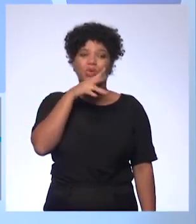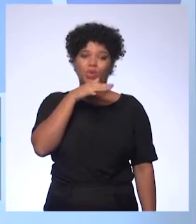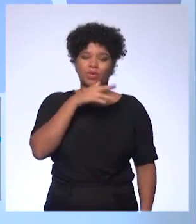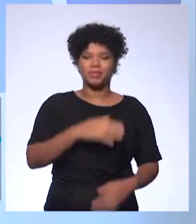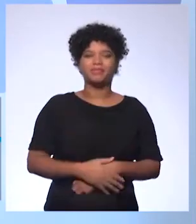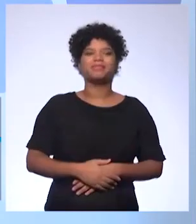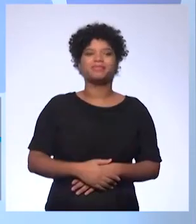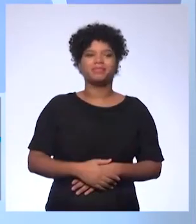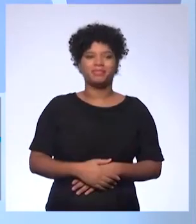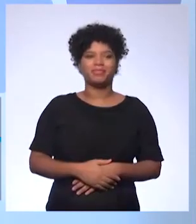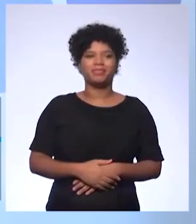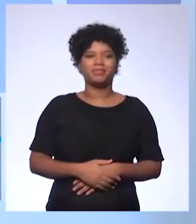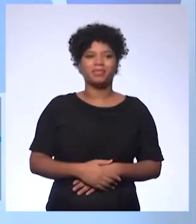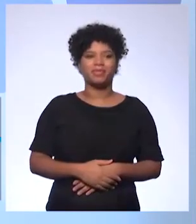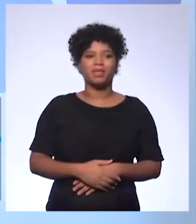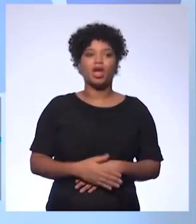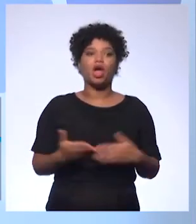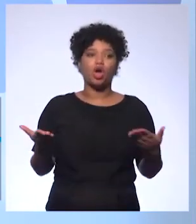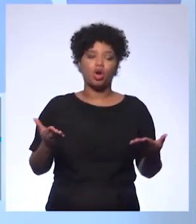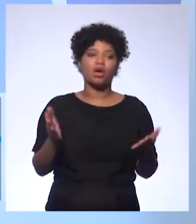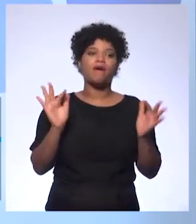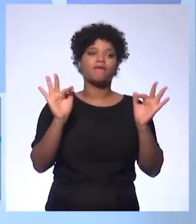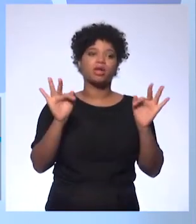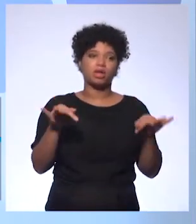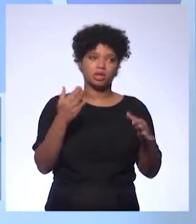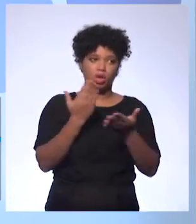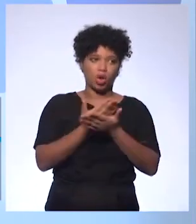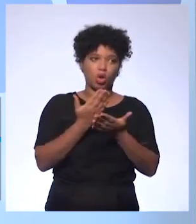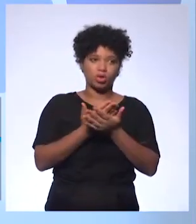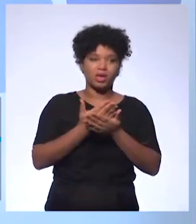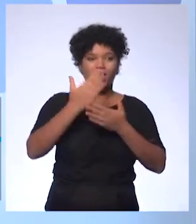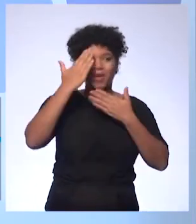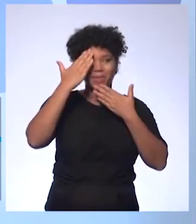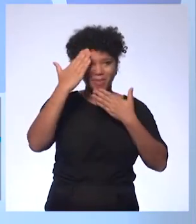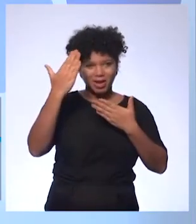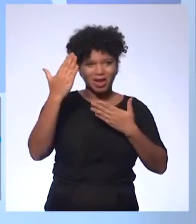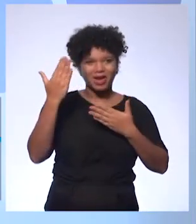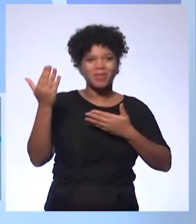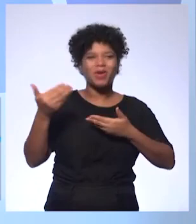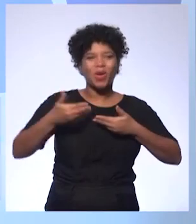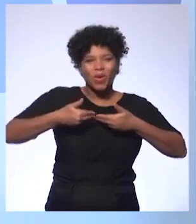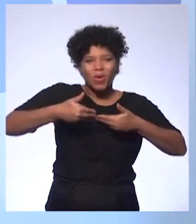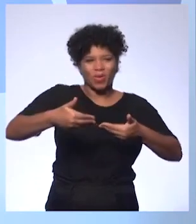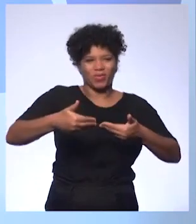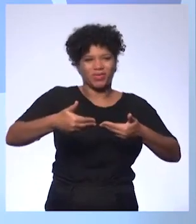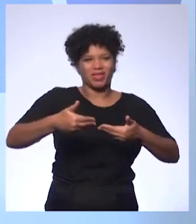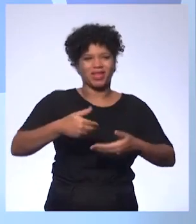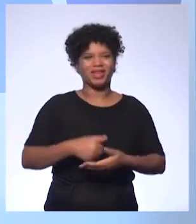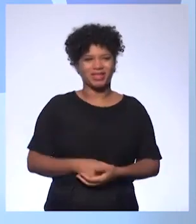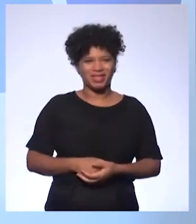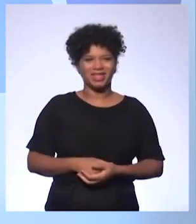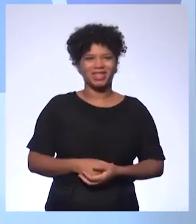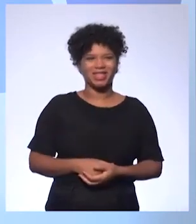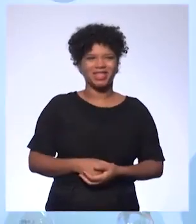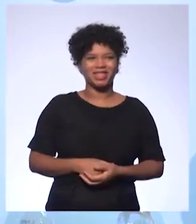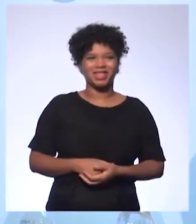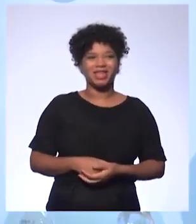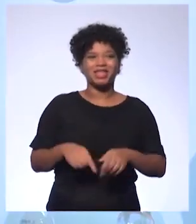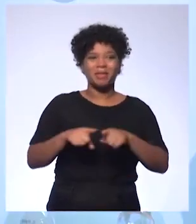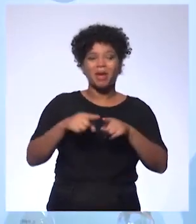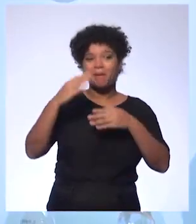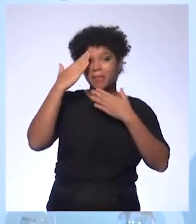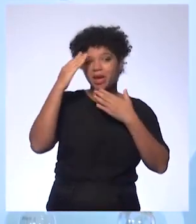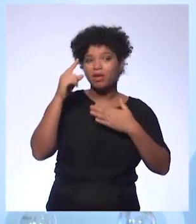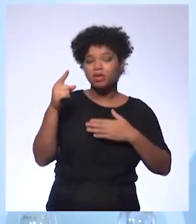de... Vamos agora finalizando a aula, tá? Muito obrigada pelo convite, professora. Eu que agradeço aqui a sua participação. Só